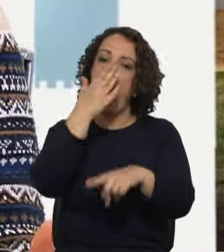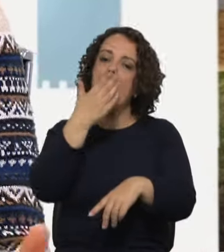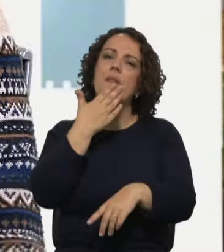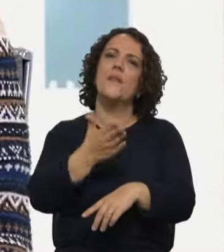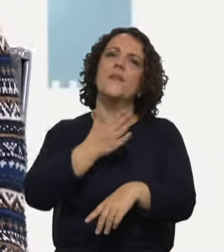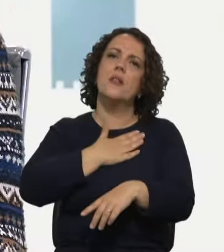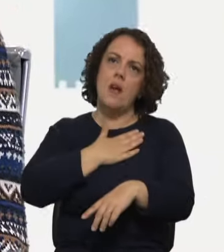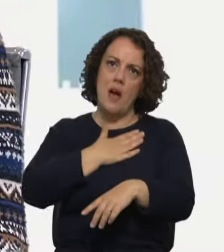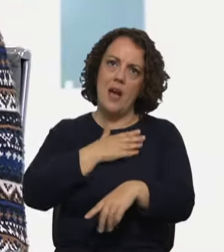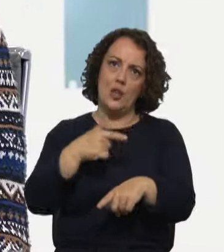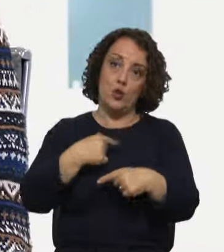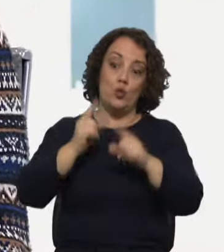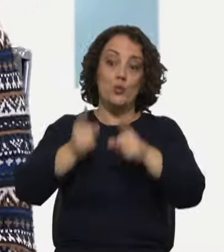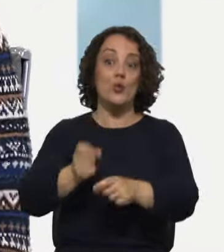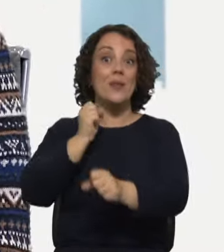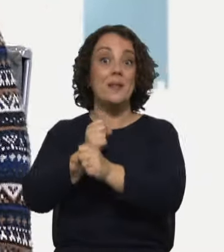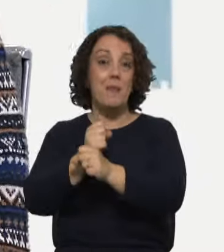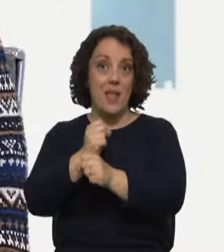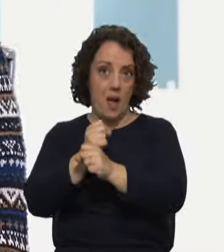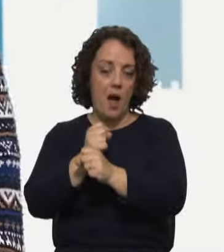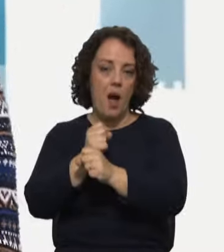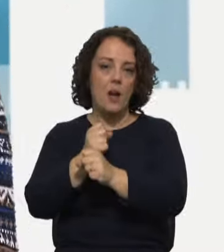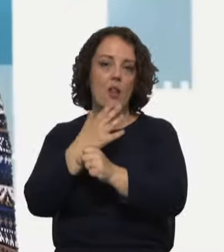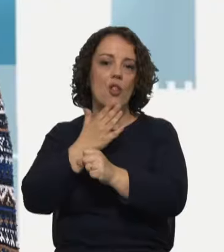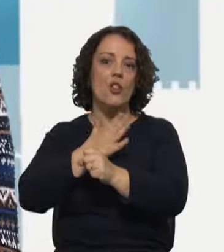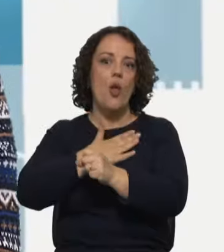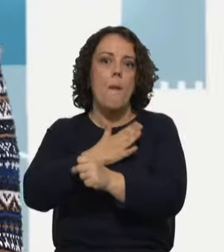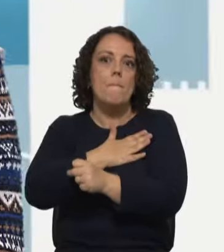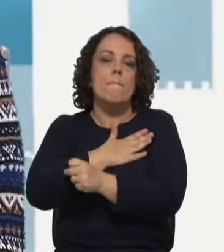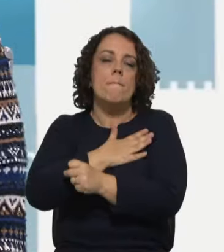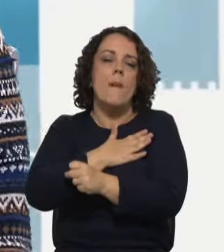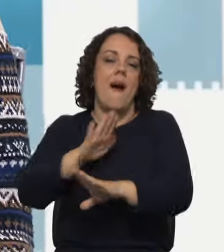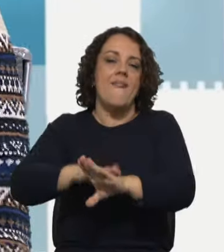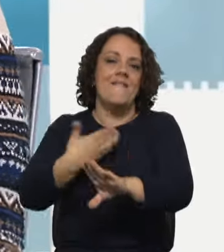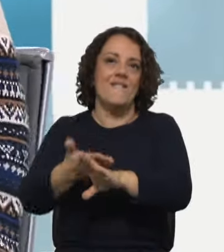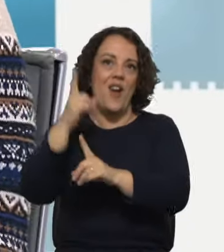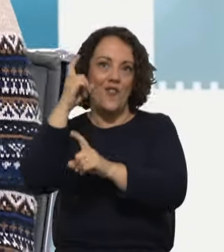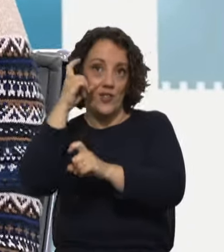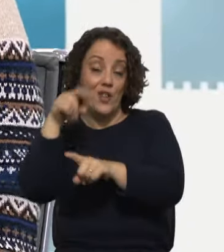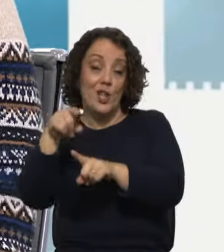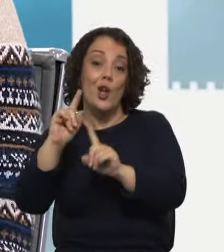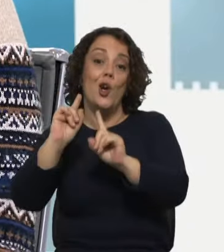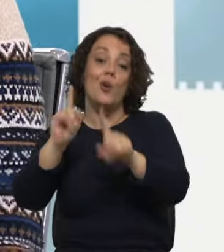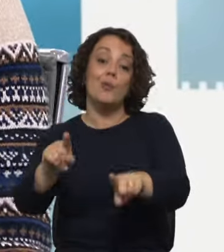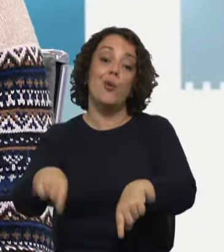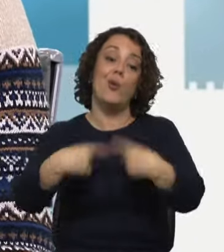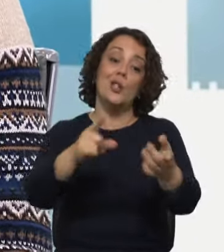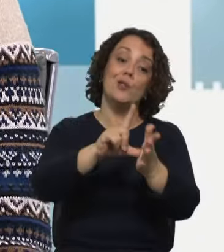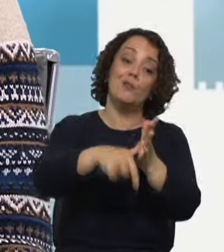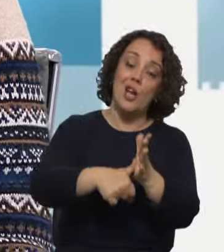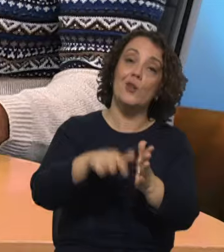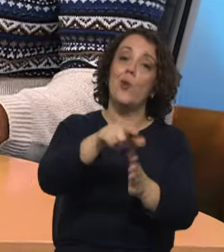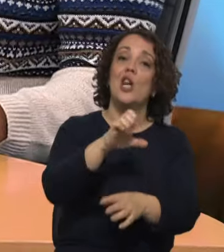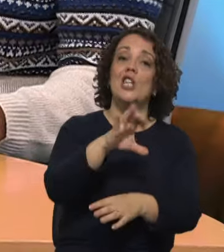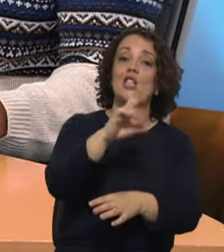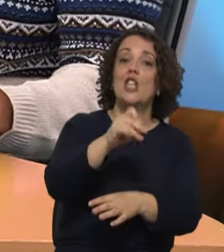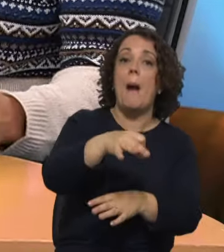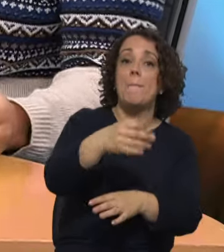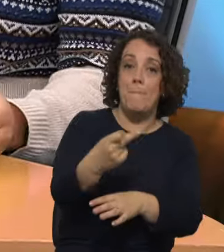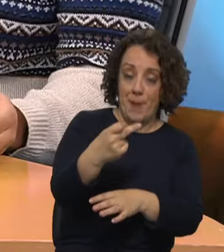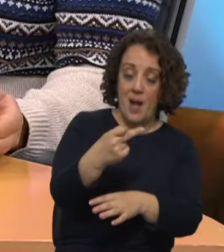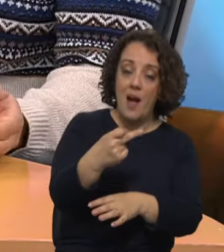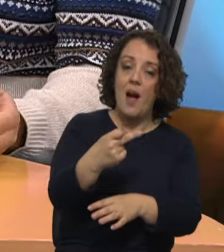depois quando comecei a trabalhar a desenvolver ainda mais esta paixão pela fotografia e é daí que chegamos ao de Chapa em chapa chapa que é o o nome